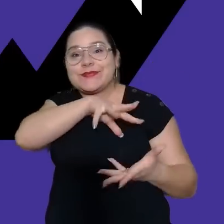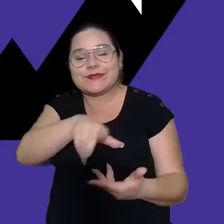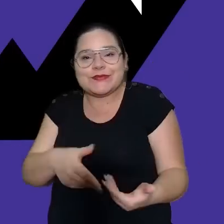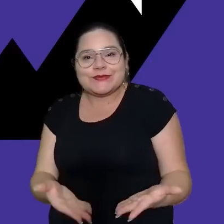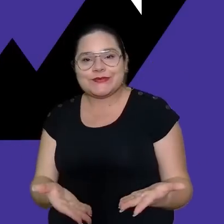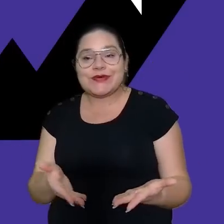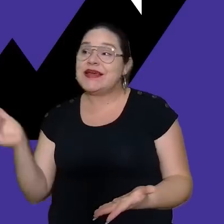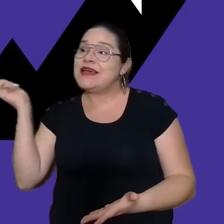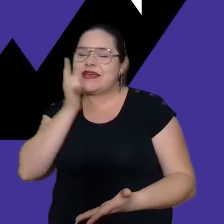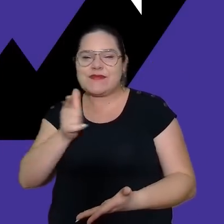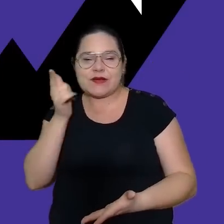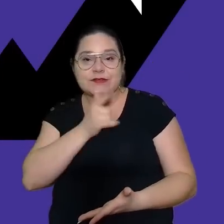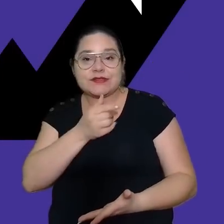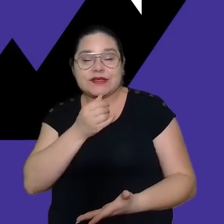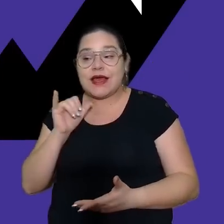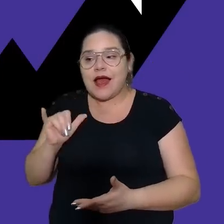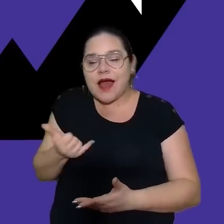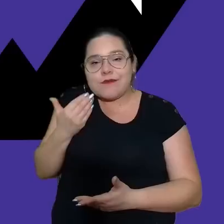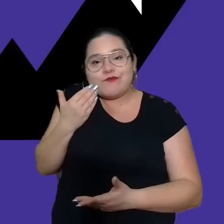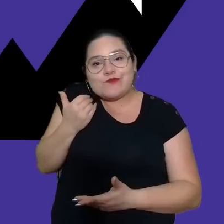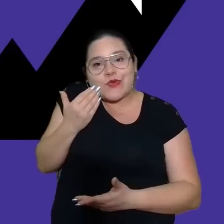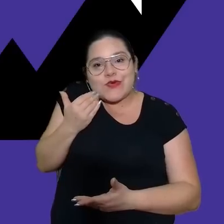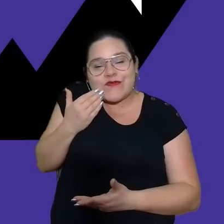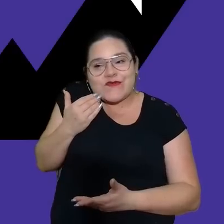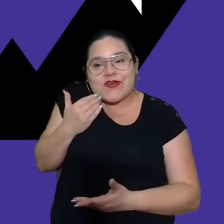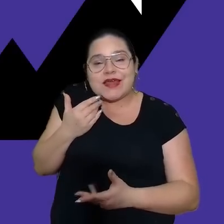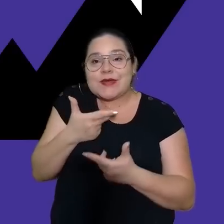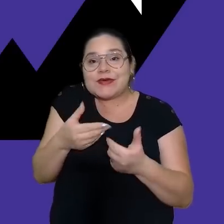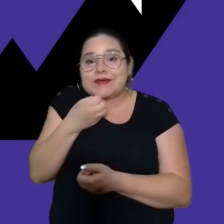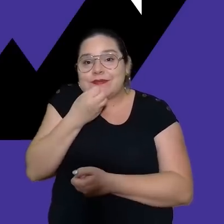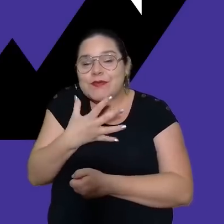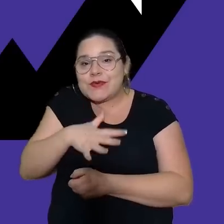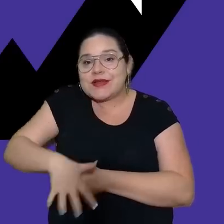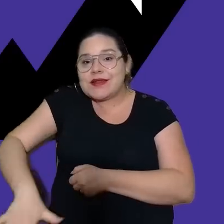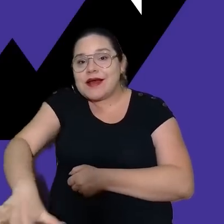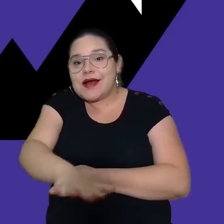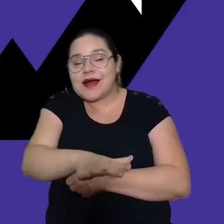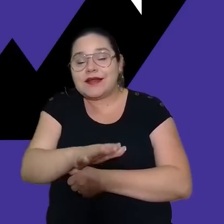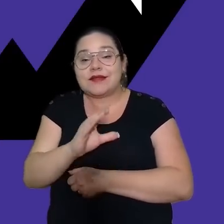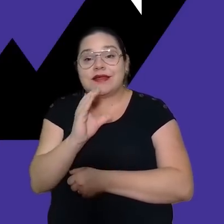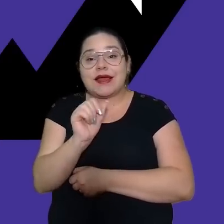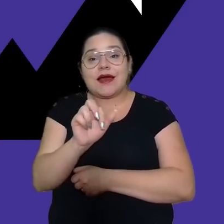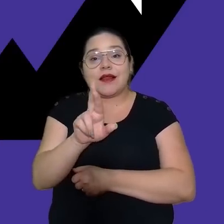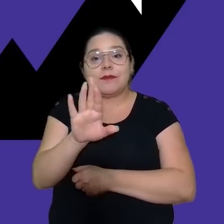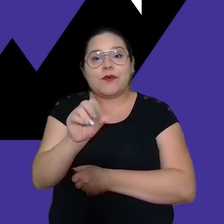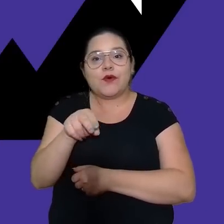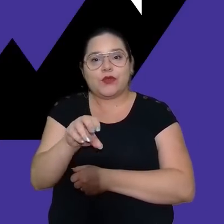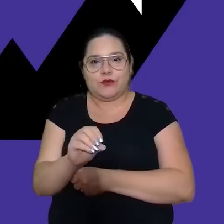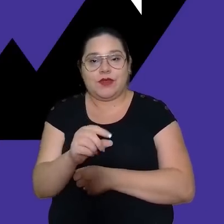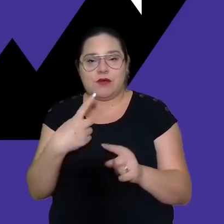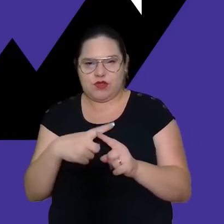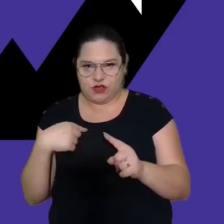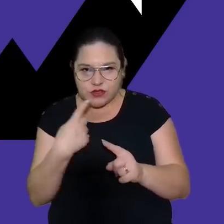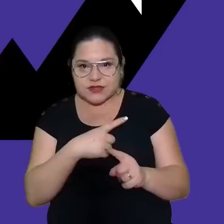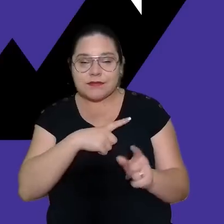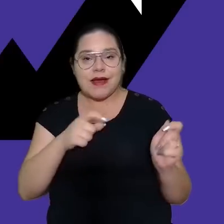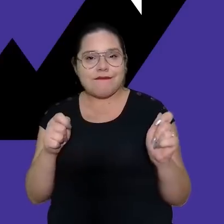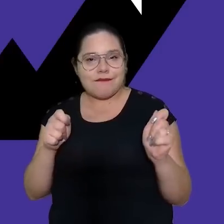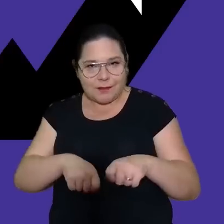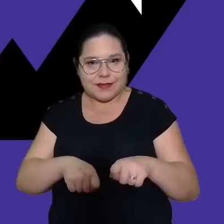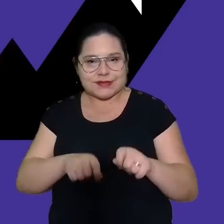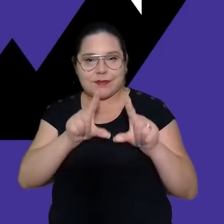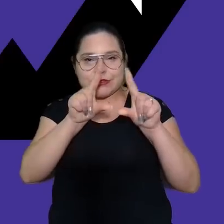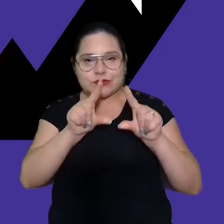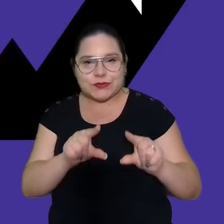se beneficiar do que está vindo aí na área de mercado de carbono, certo? Porque a gente tem uma capacidade para